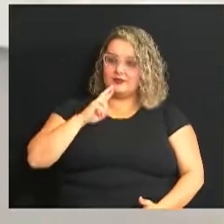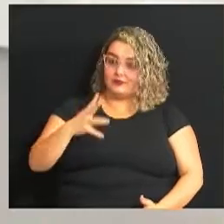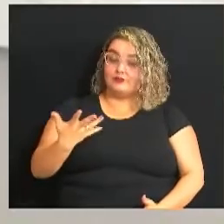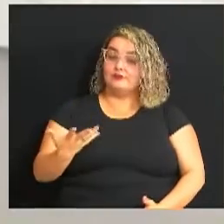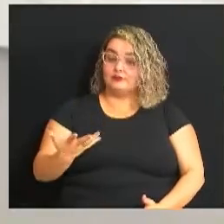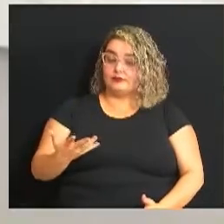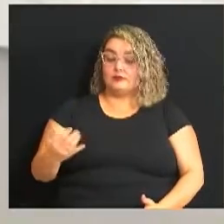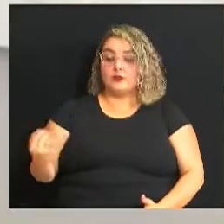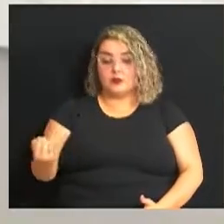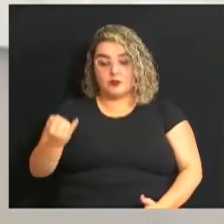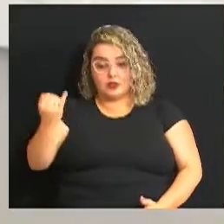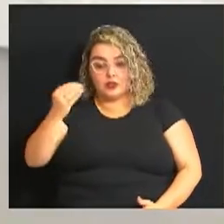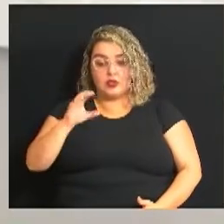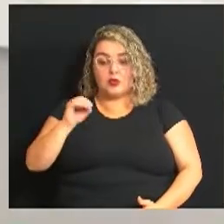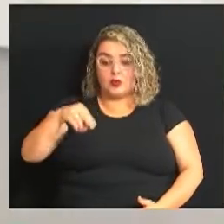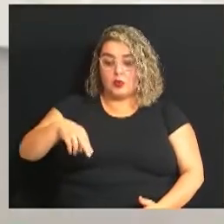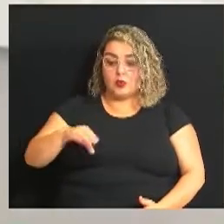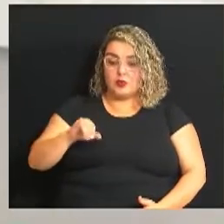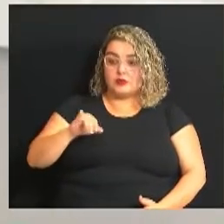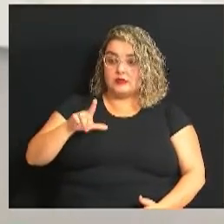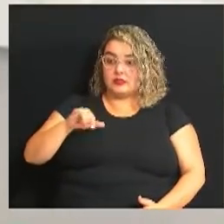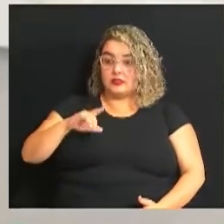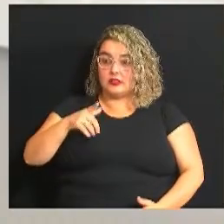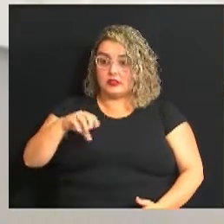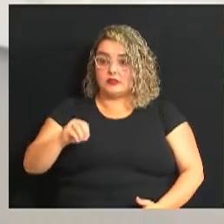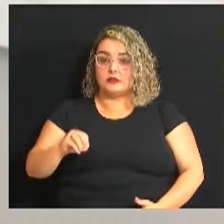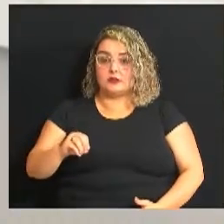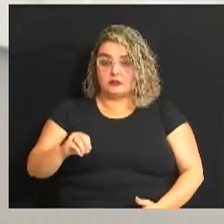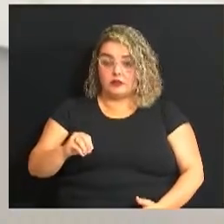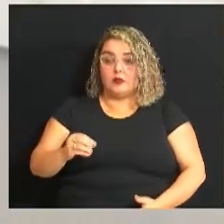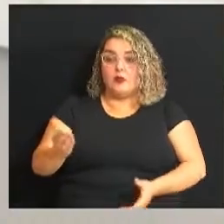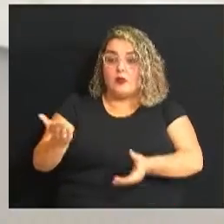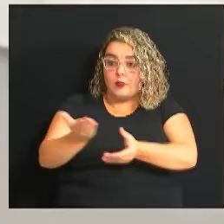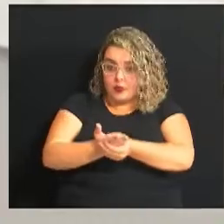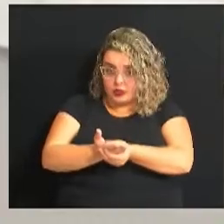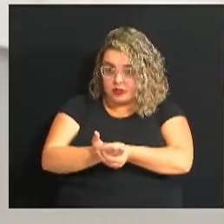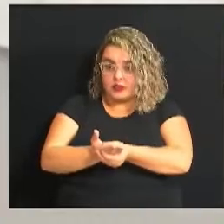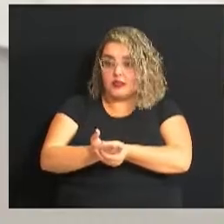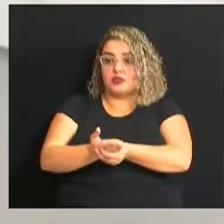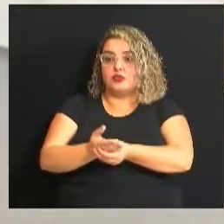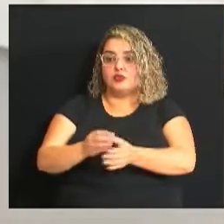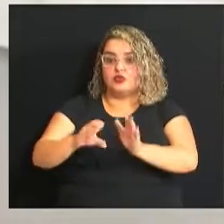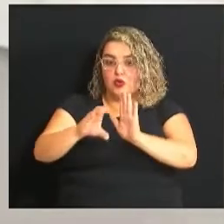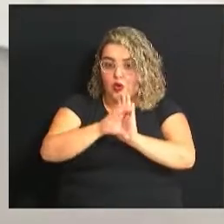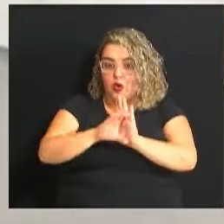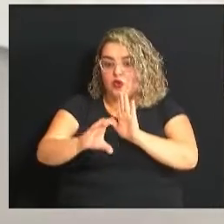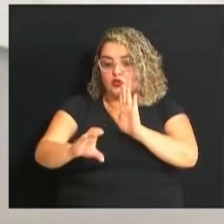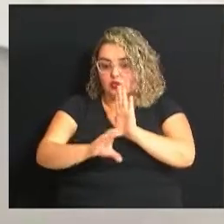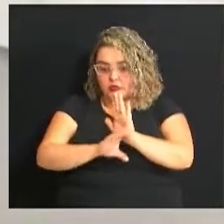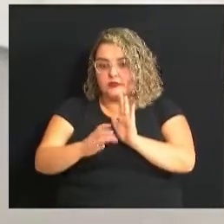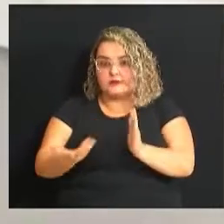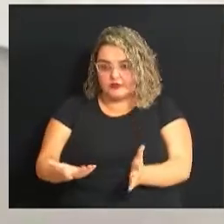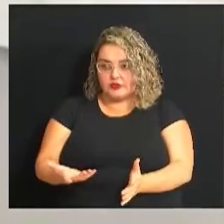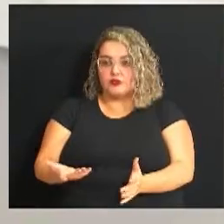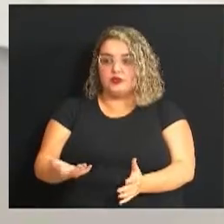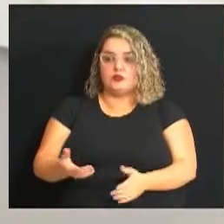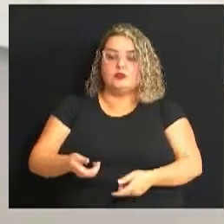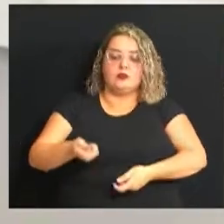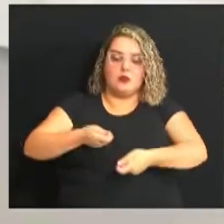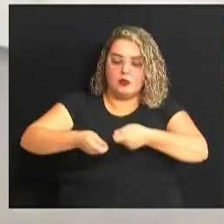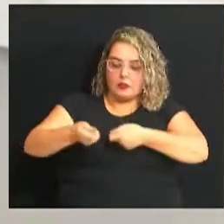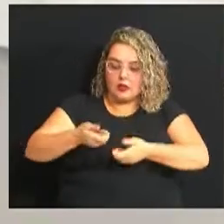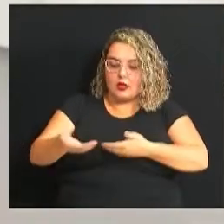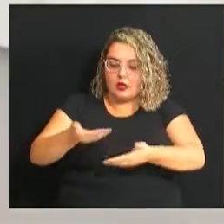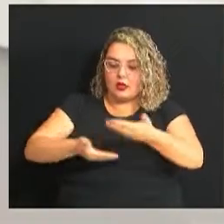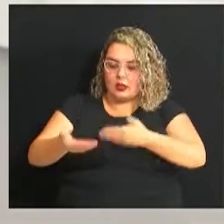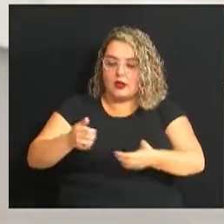importante a conciliação que o nosso Código de Processo Civil atual, ele trouxe disposição expressa sobre conciliação, sobre mediação e sobre